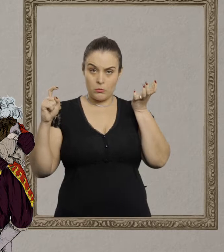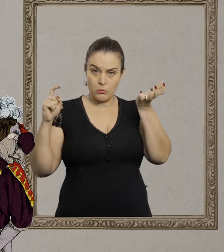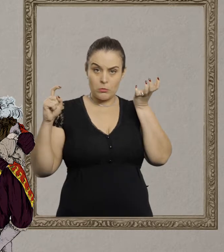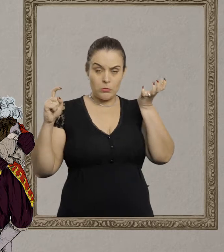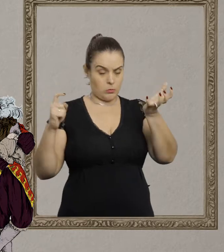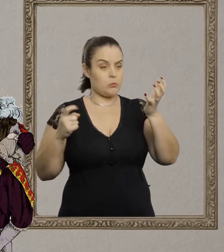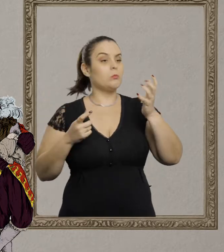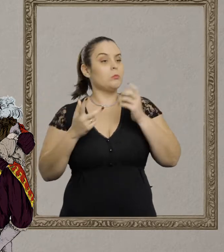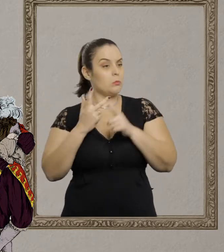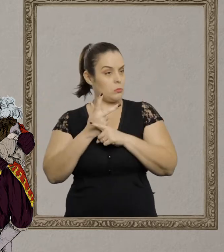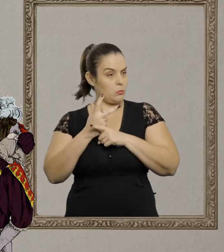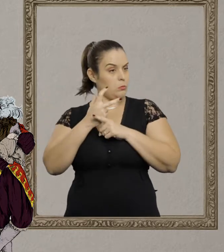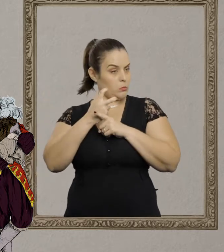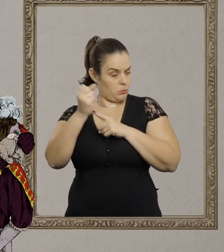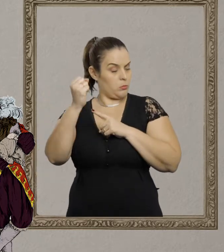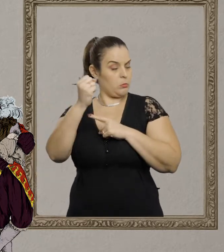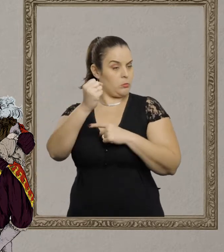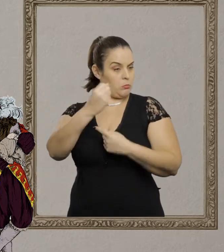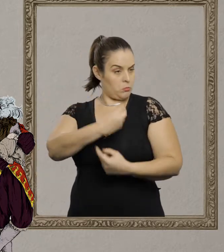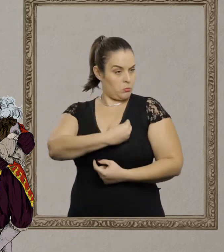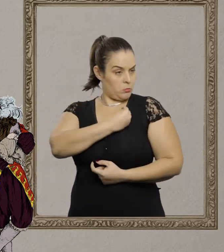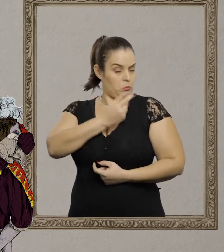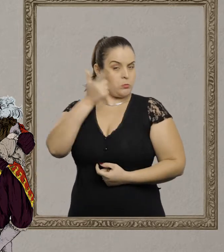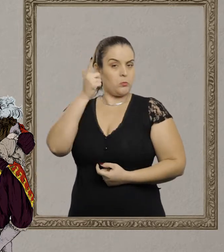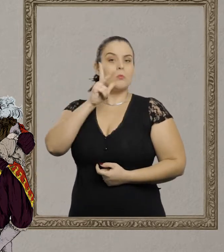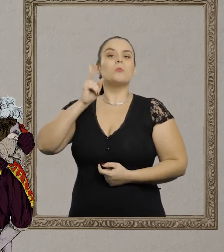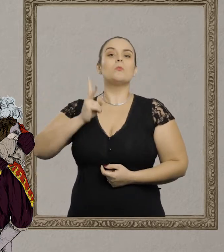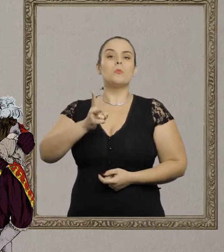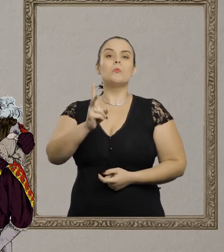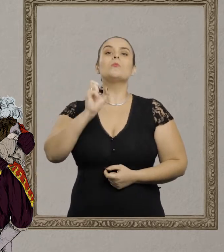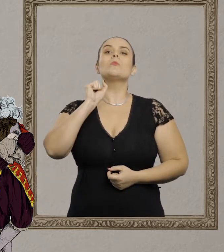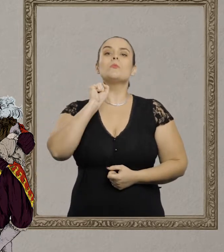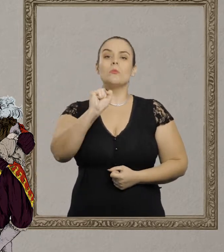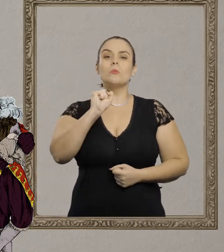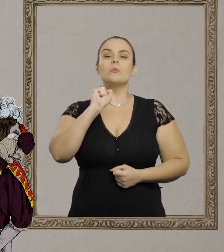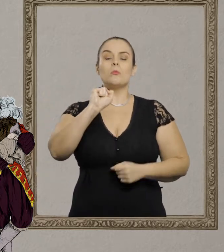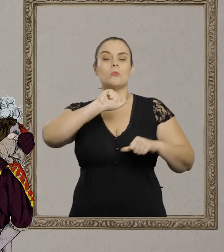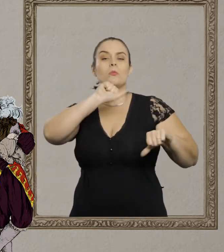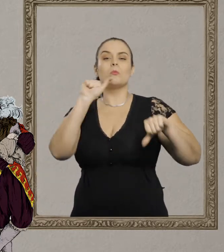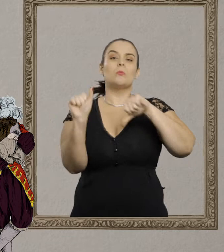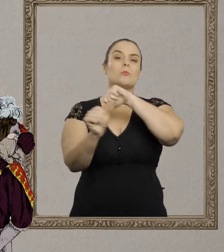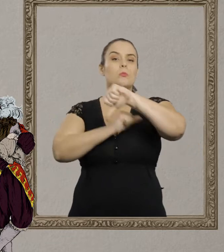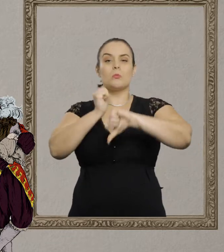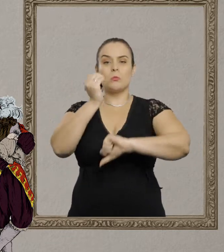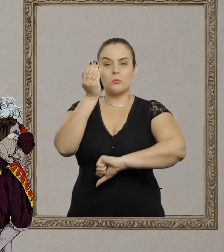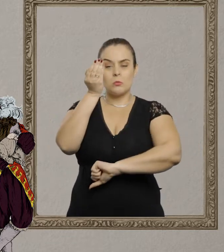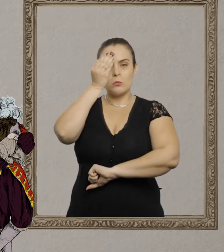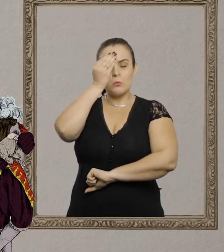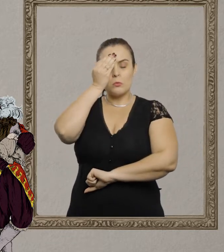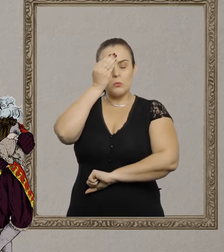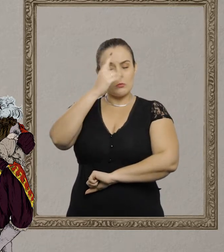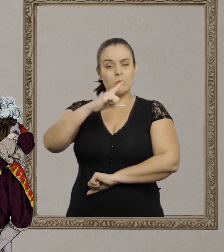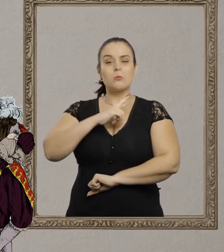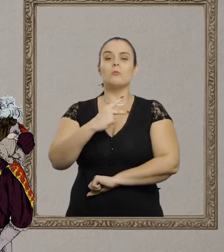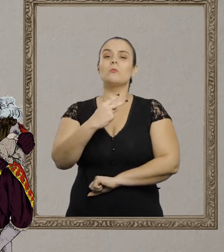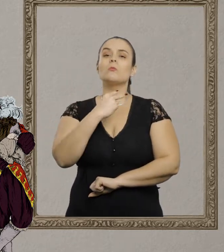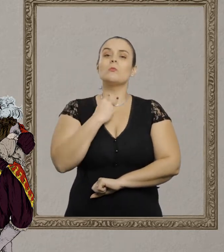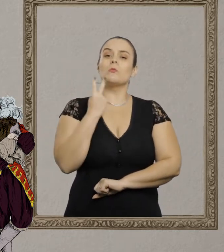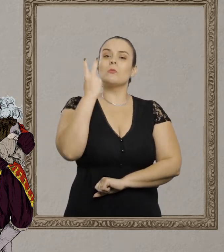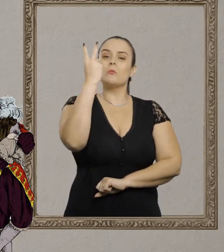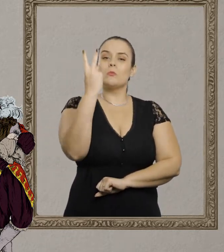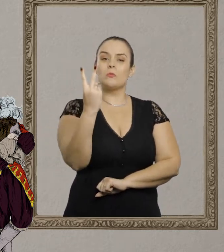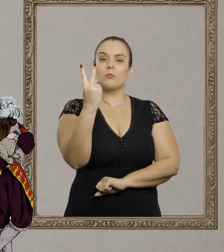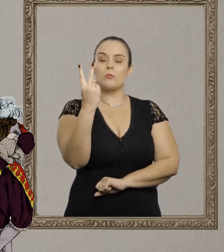salvar pode se tornar um pirata do meu navio. Tenho 2 vagas. Firula deu um